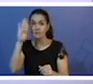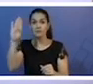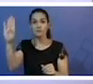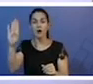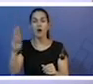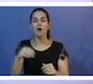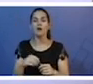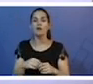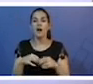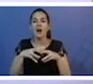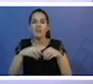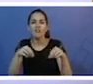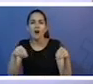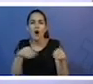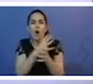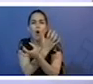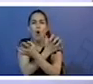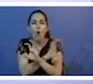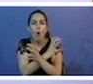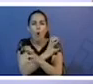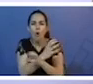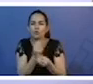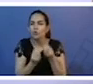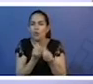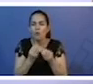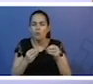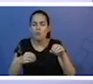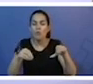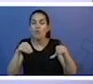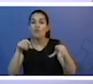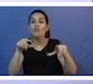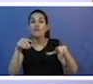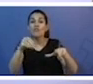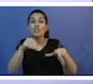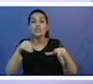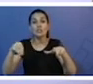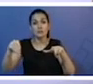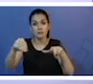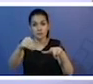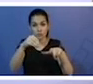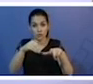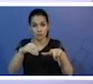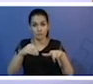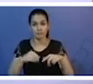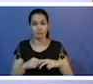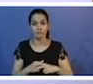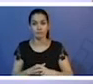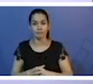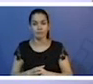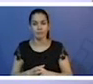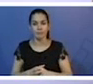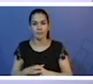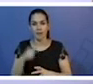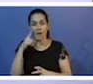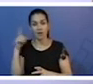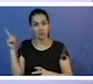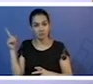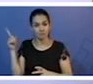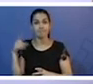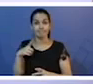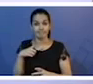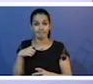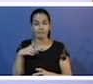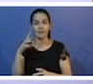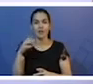de ossos, um tipo de fertilizante. Aqui na imagem ao lado, nós temos aqui o tomateiro, né,